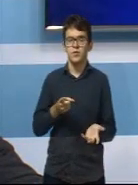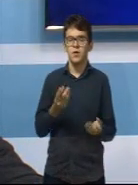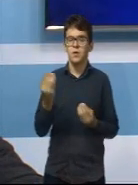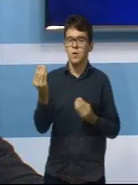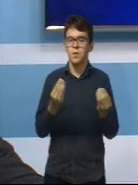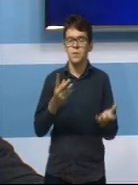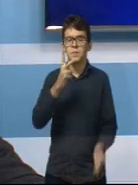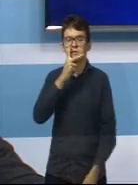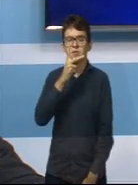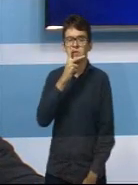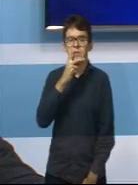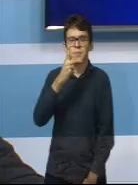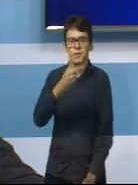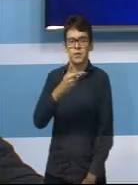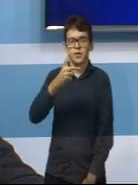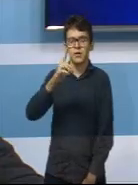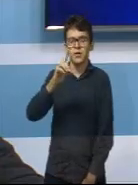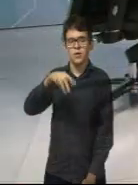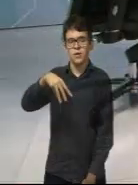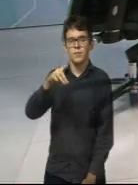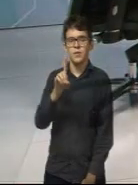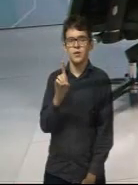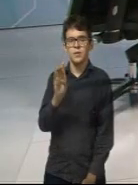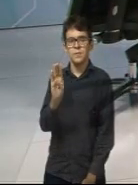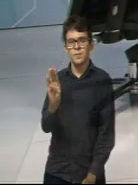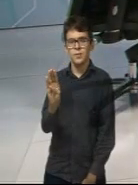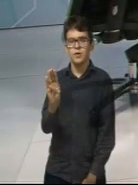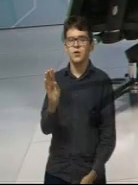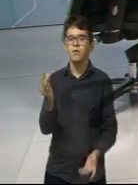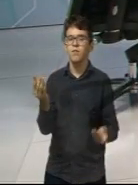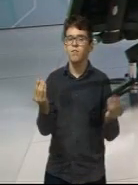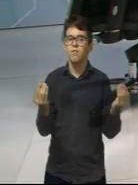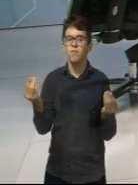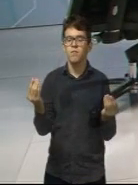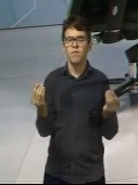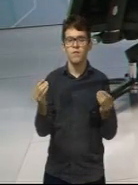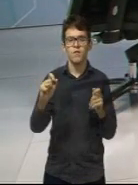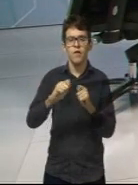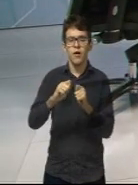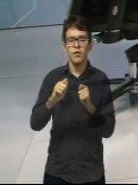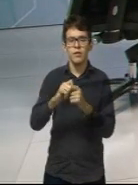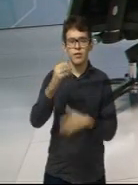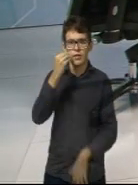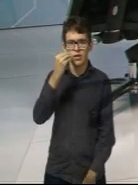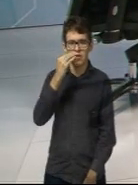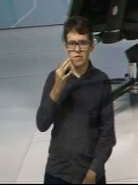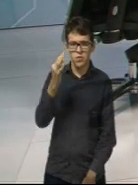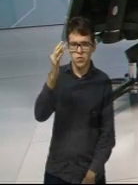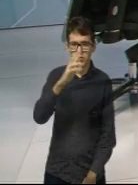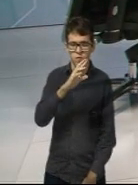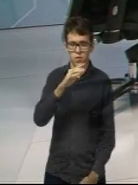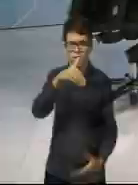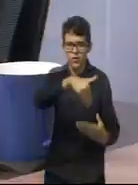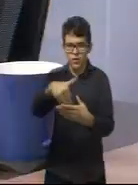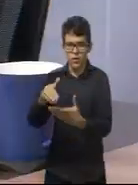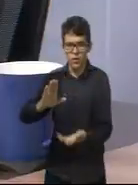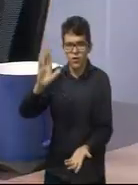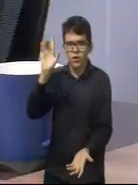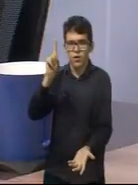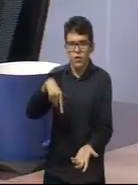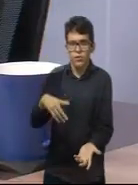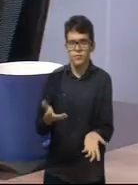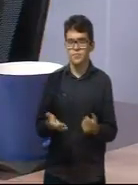PMDB, obviamente, apoiado pelo presidente, terá o seu candidato, o seu interesse coligado ou não?